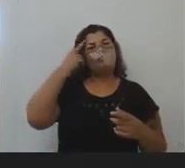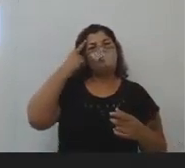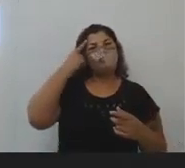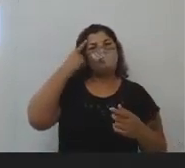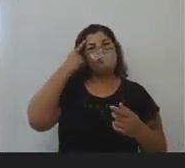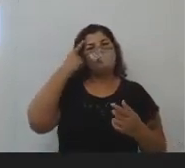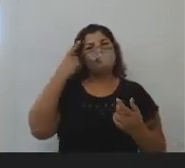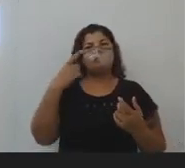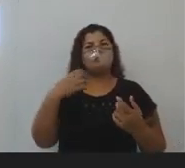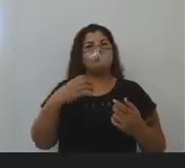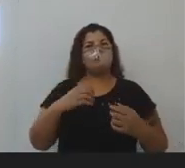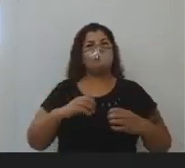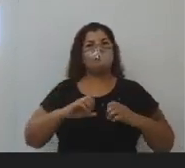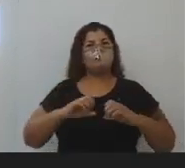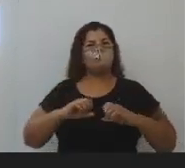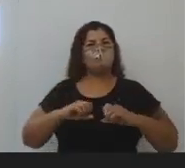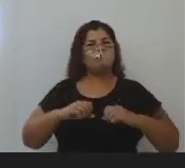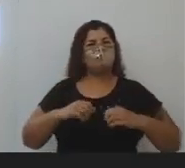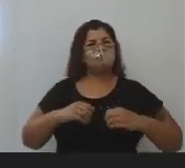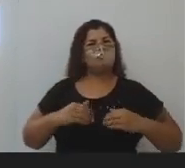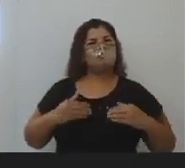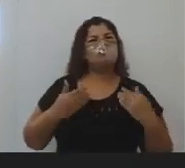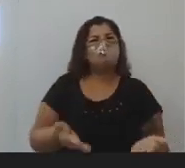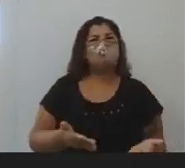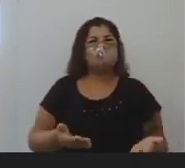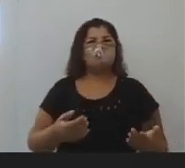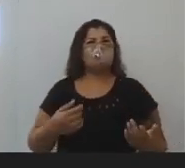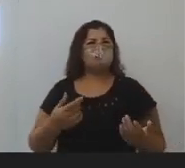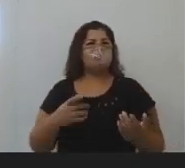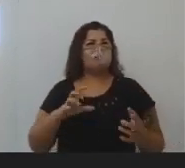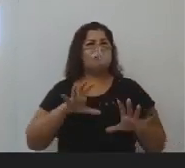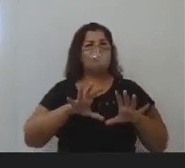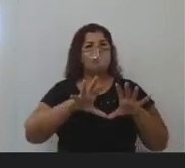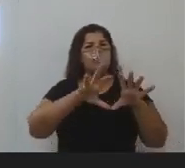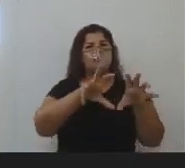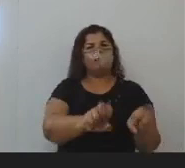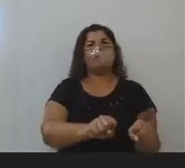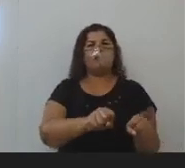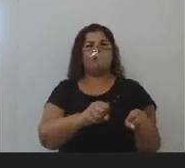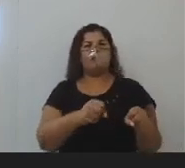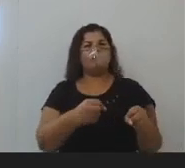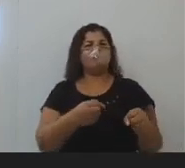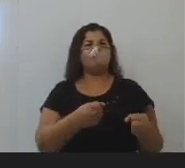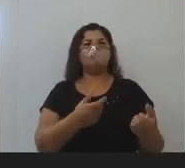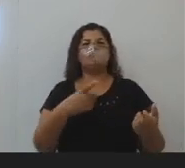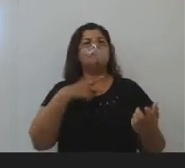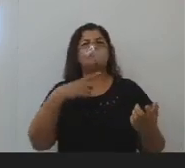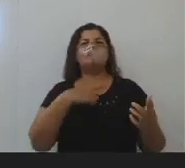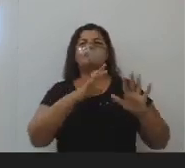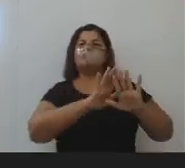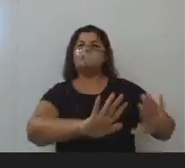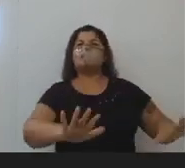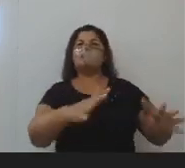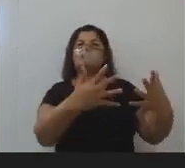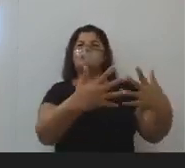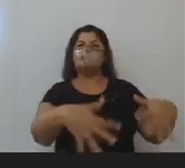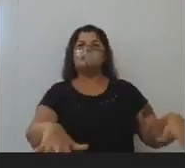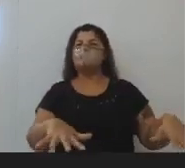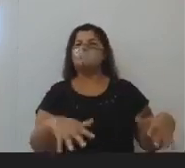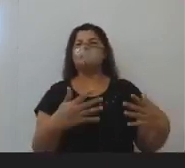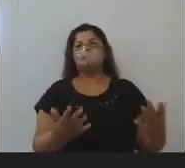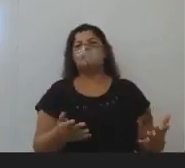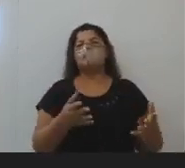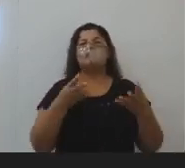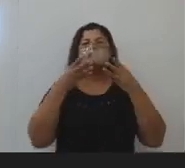lá. Primeira coisa, instinto é aquilo que os animais, eles já nascem com ele, tá certo? Então, se você pega